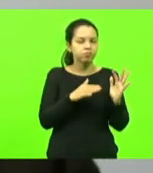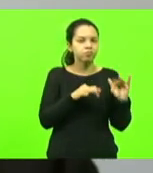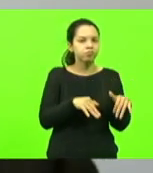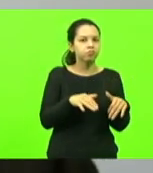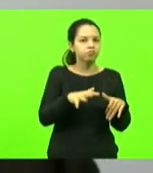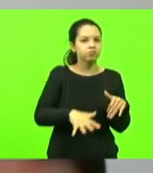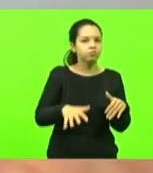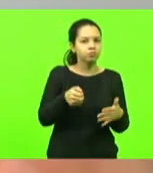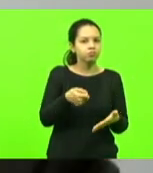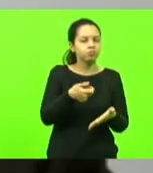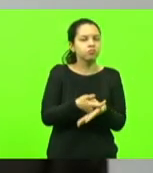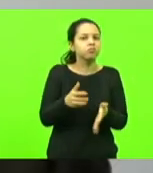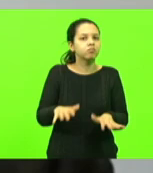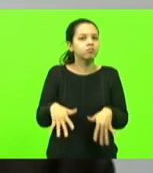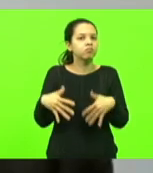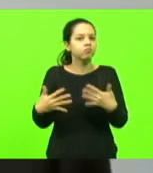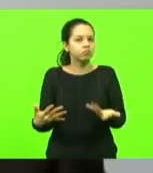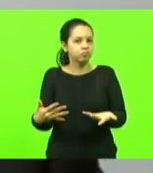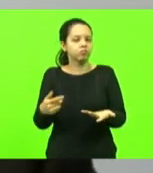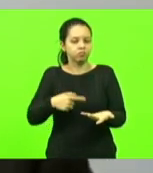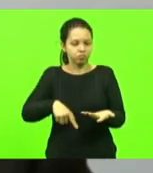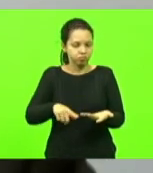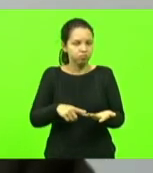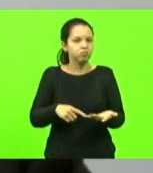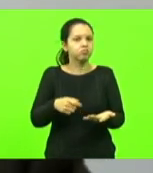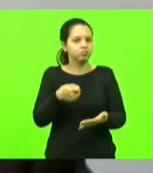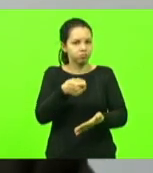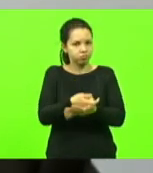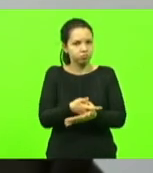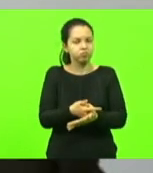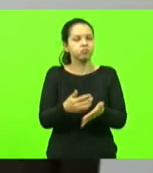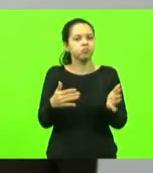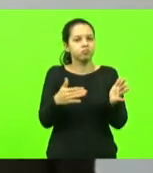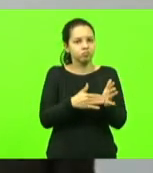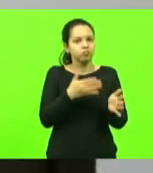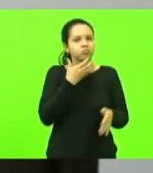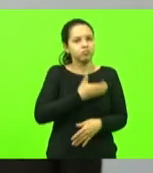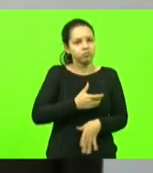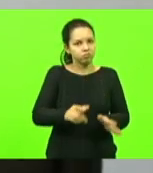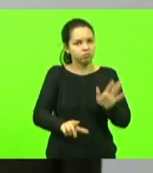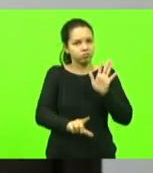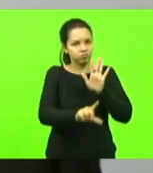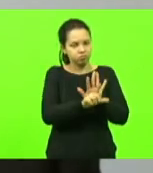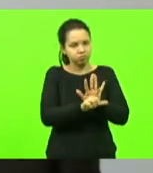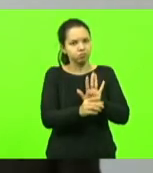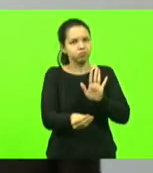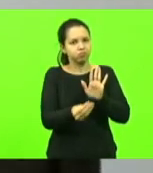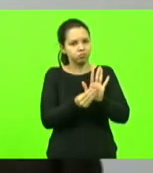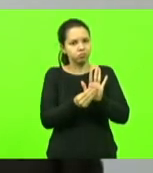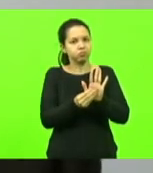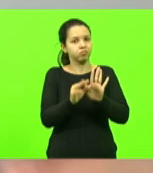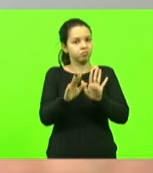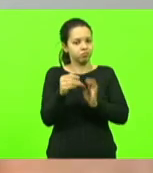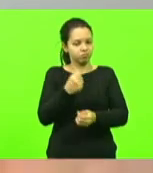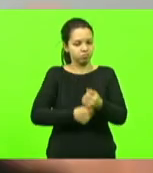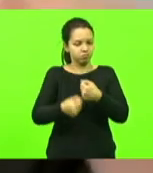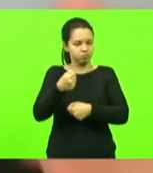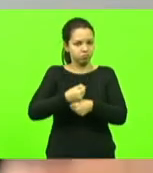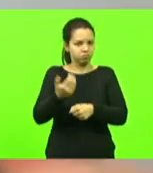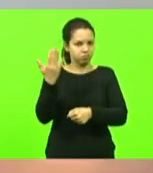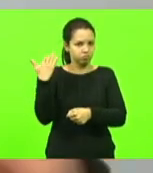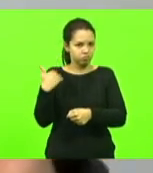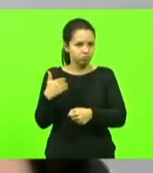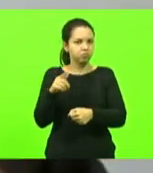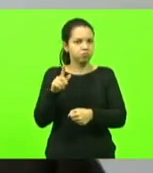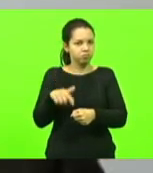nós podemos pagar até dezembro, está na lei. Não, tudo bem, está na lei, mas no ano passado era de forma isonômica. Até